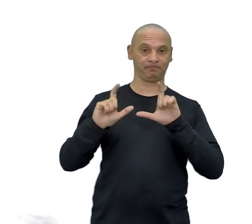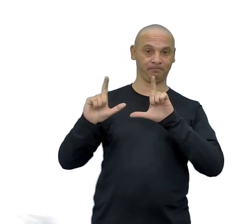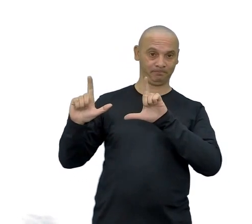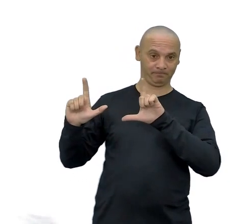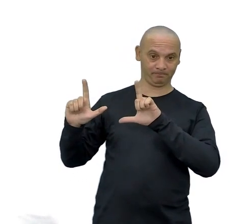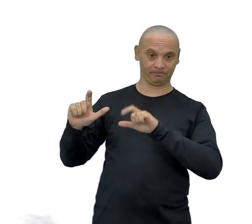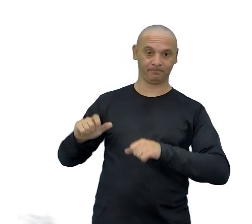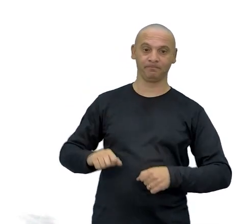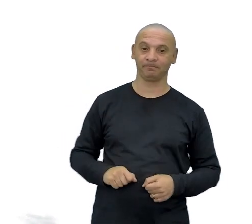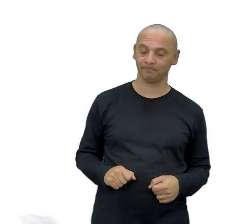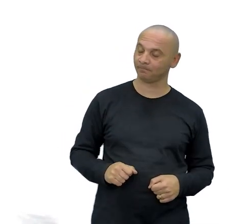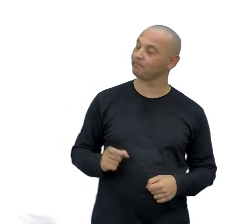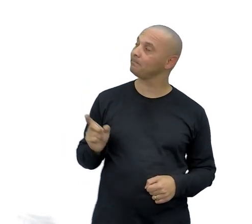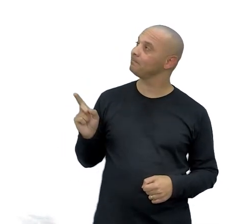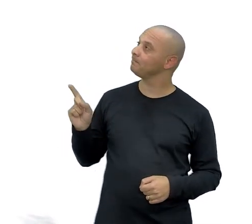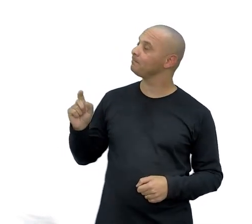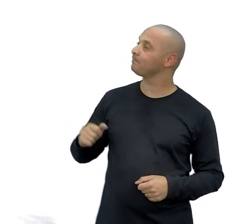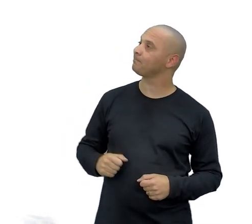favor.